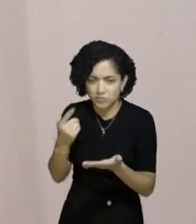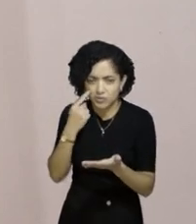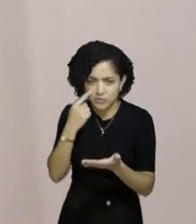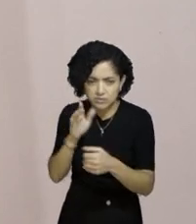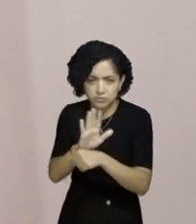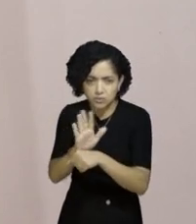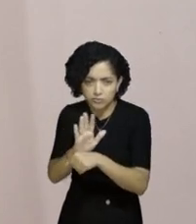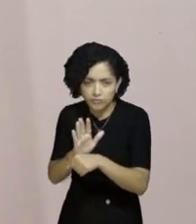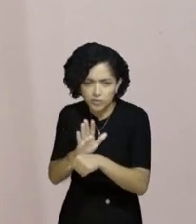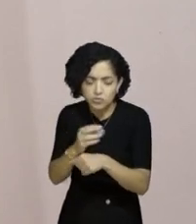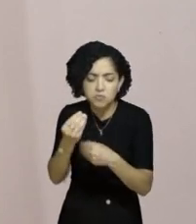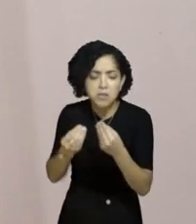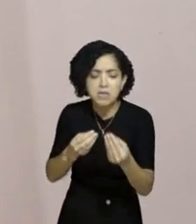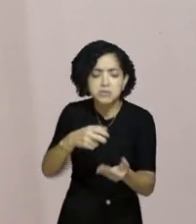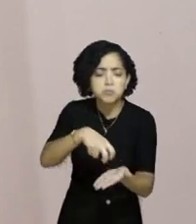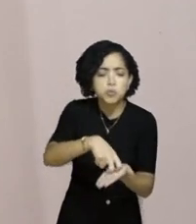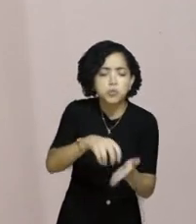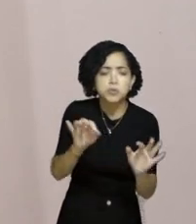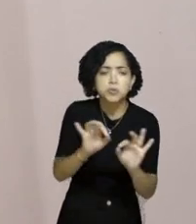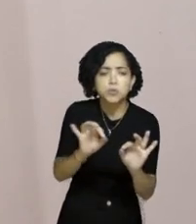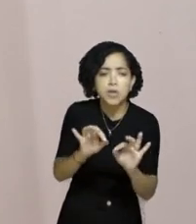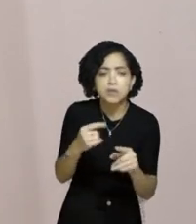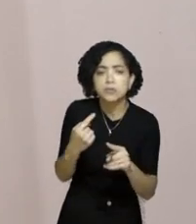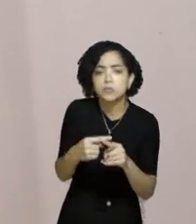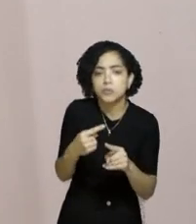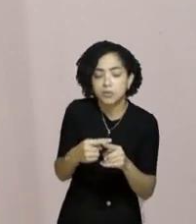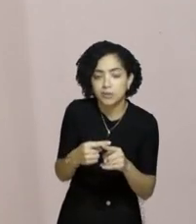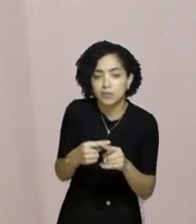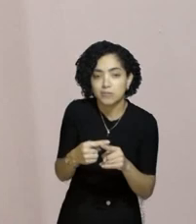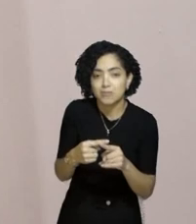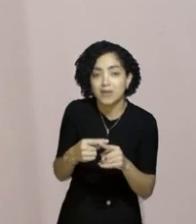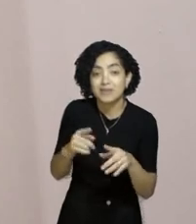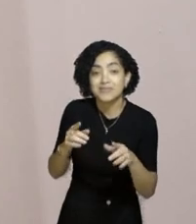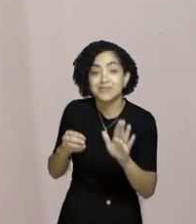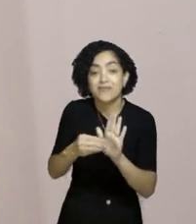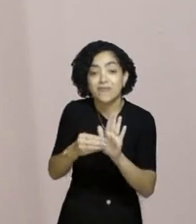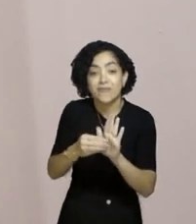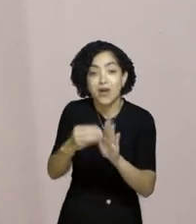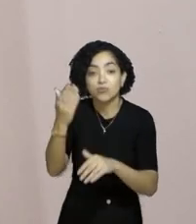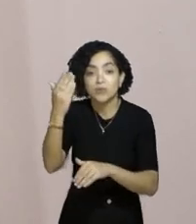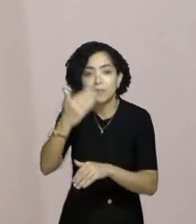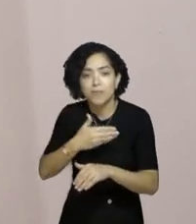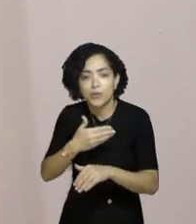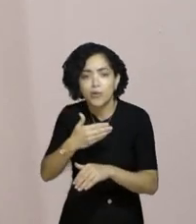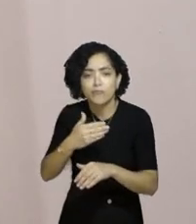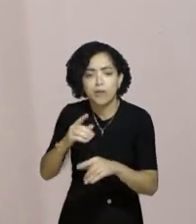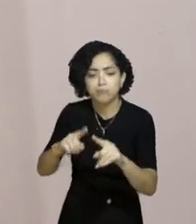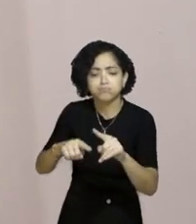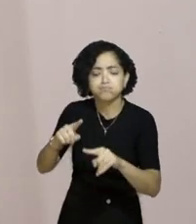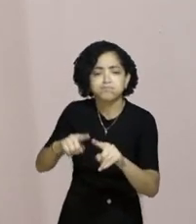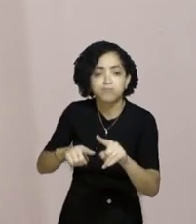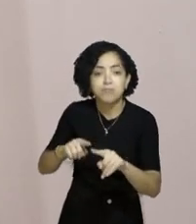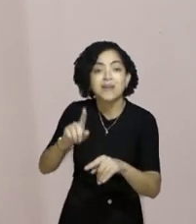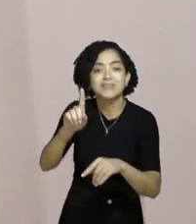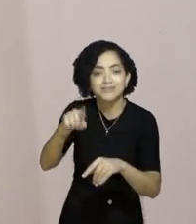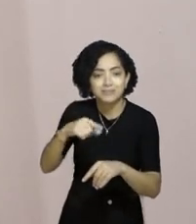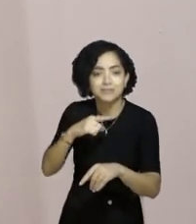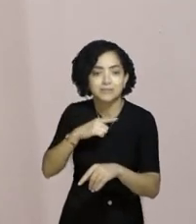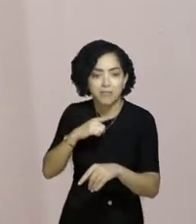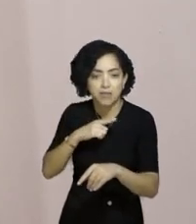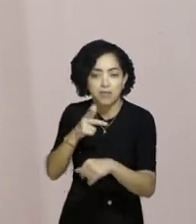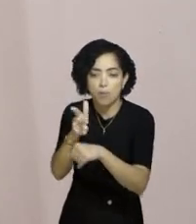tem materialidade e a materialidade da prova ali é o é a filmagem é